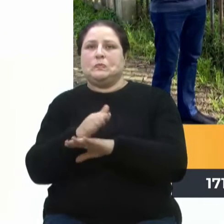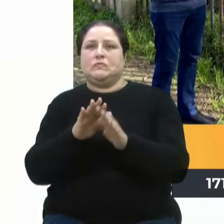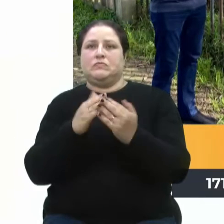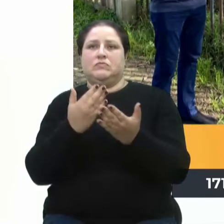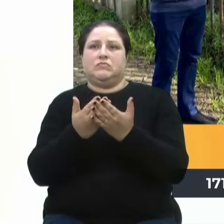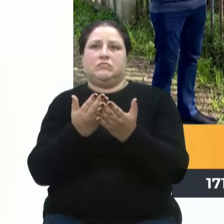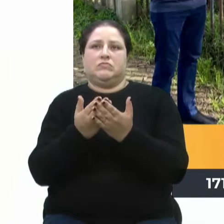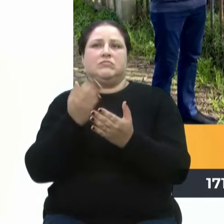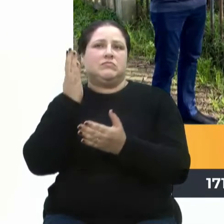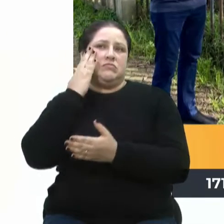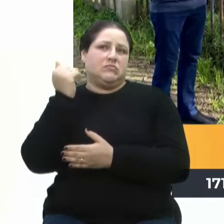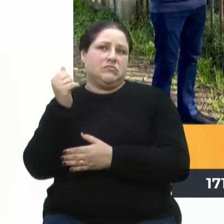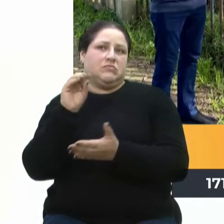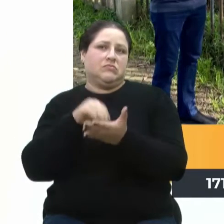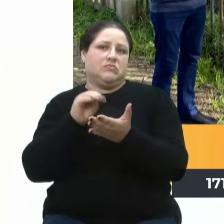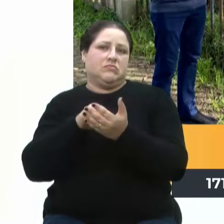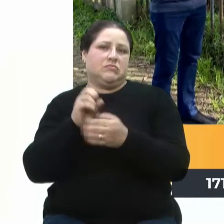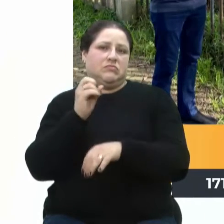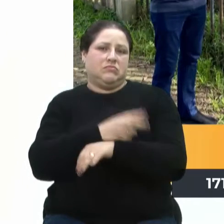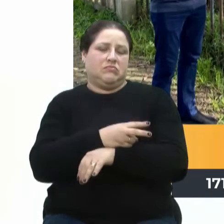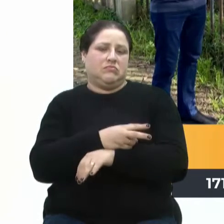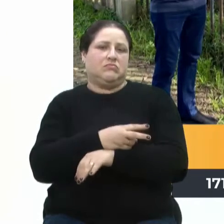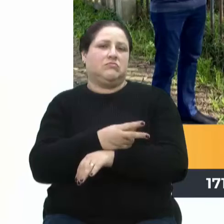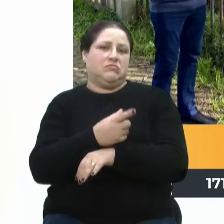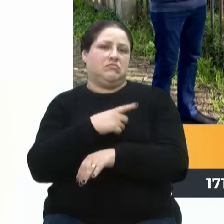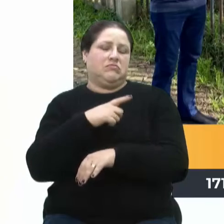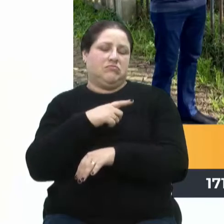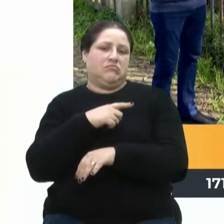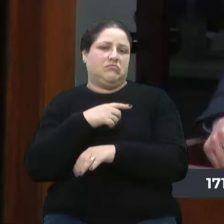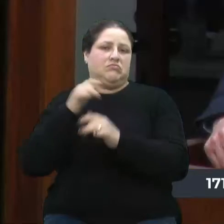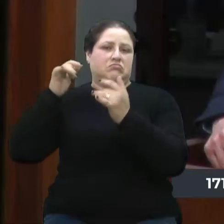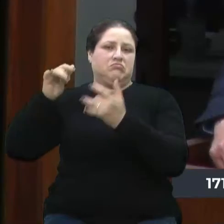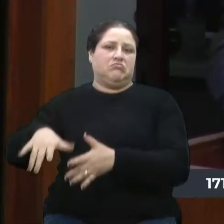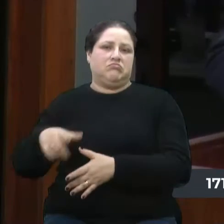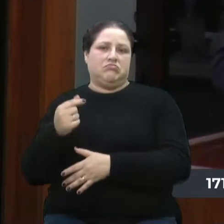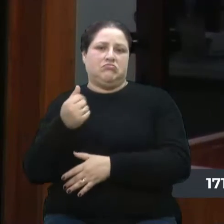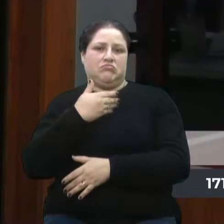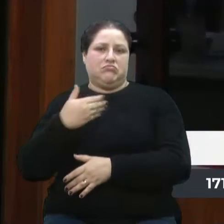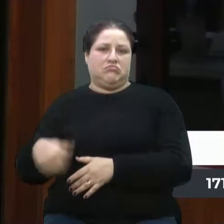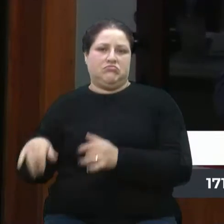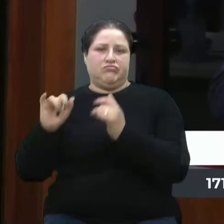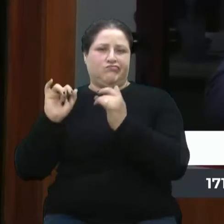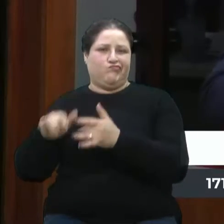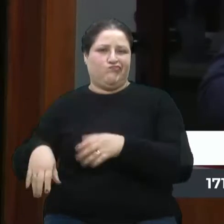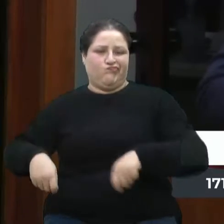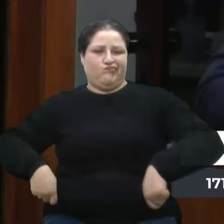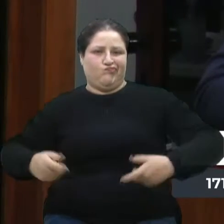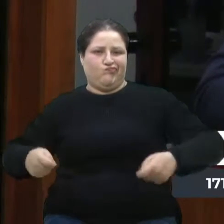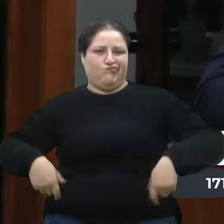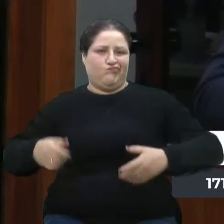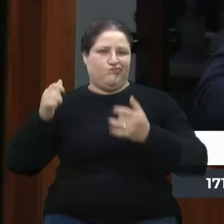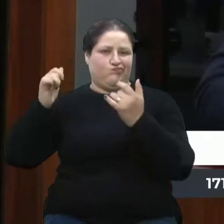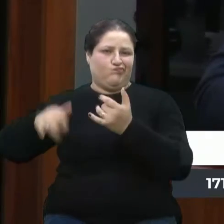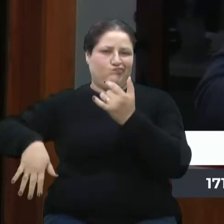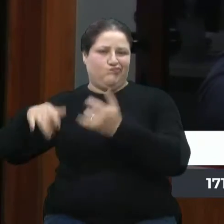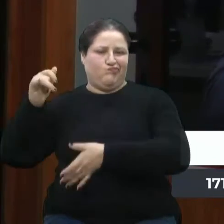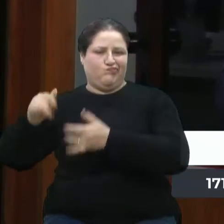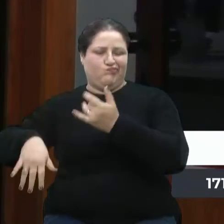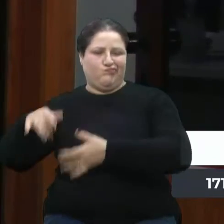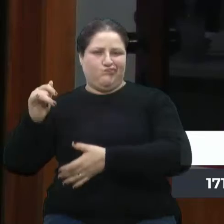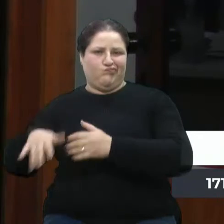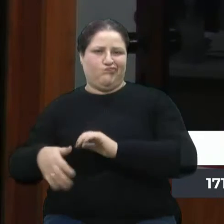sabe que está faltando vagas, está abandonada. Então, é desperdício de dinheiro público sendo jogado fora.